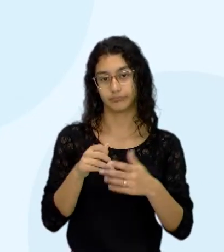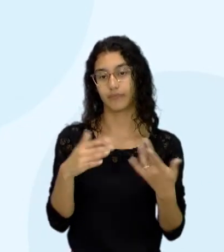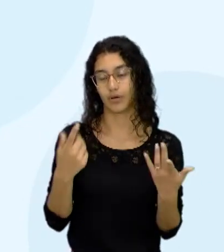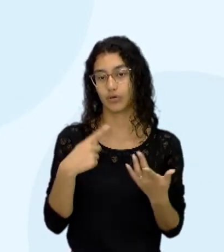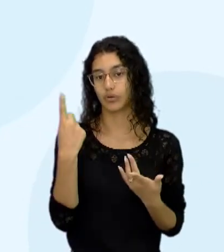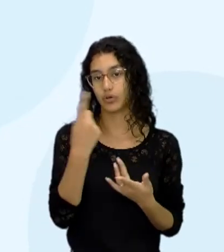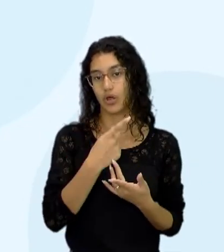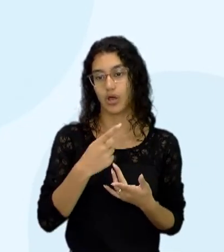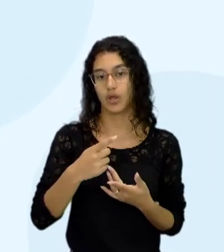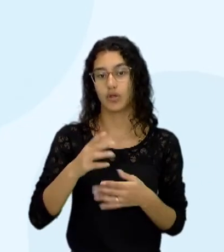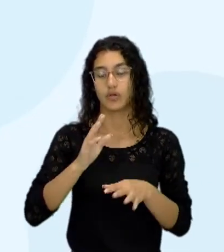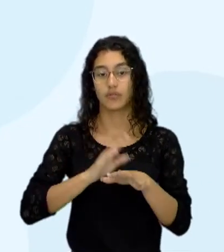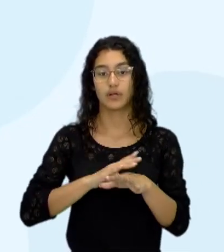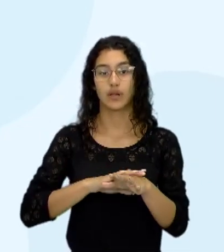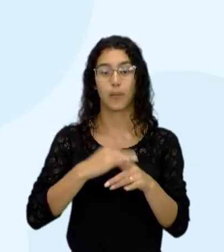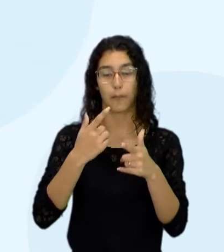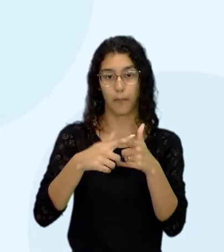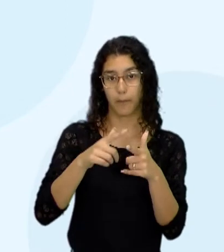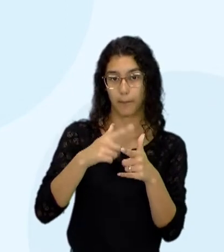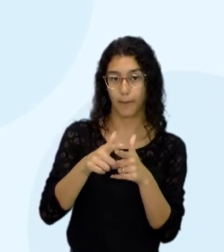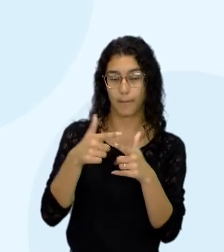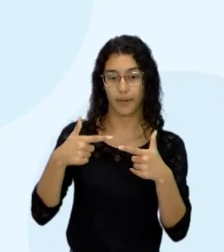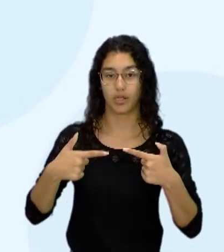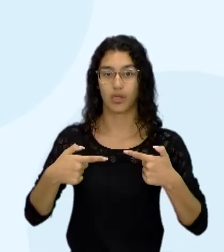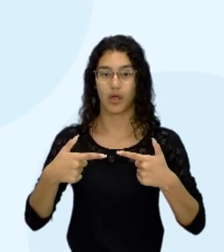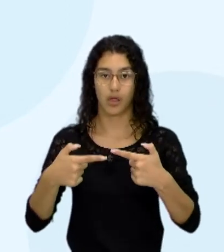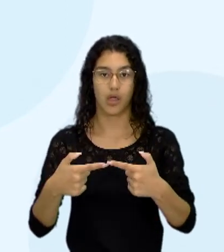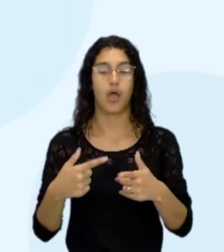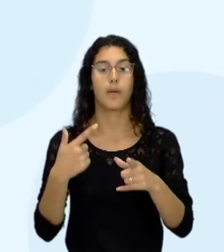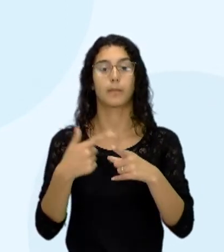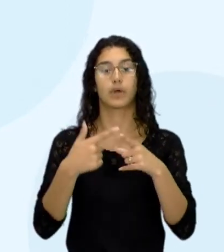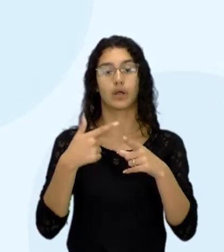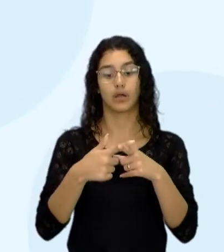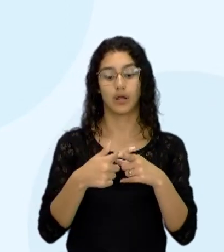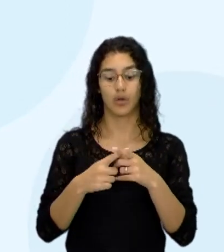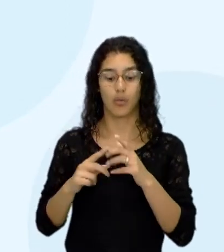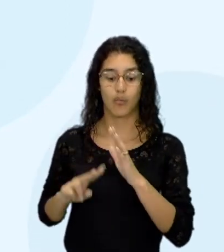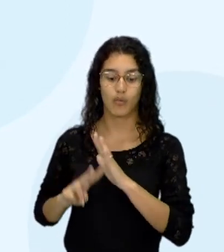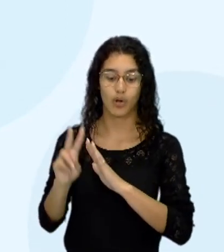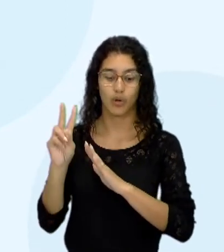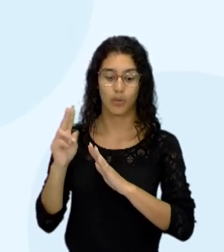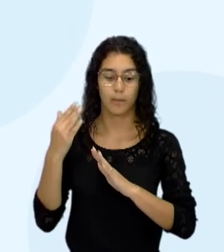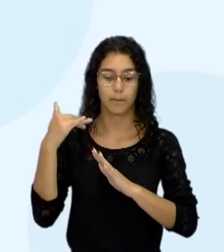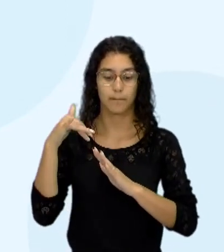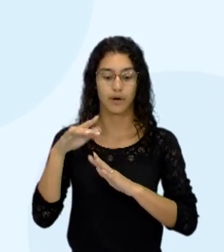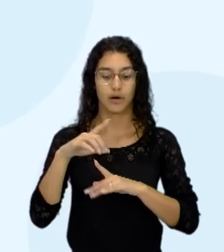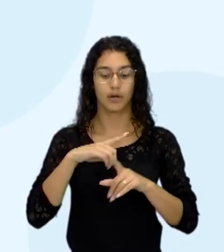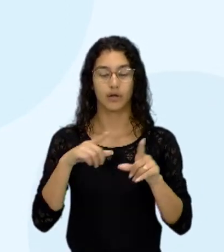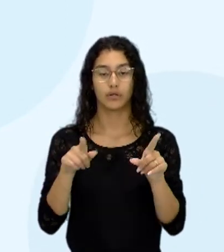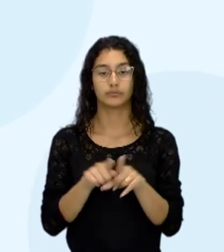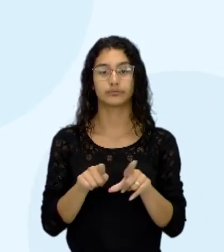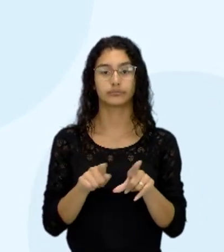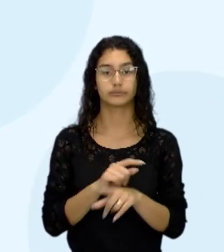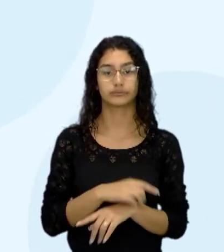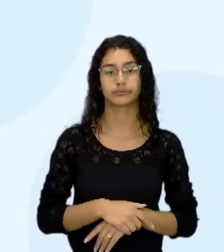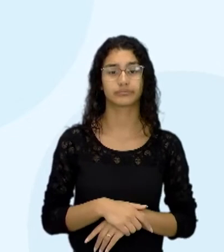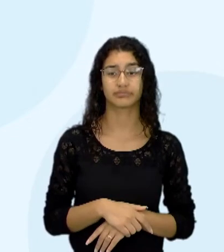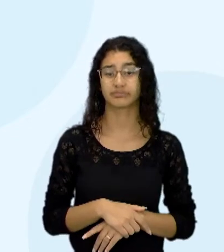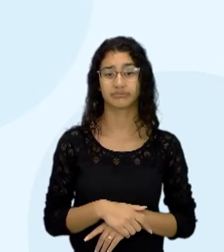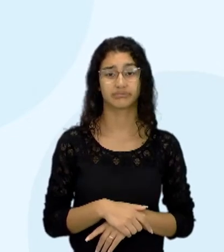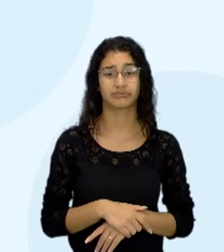vai ser prejudicado na guerra porque os fretes vão ficar mais caros ou alguma coisa desse tipo, né?